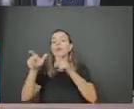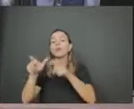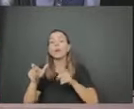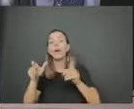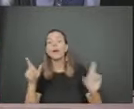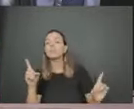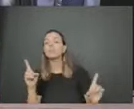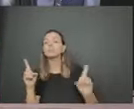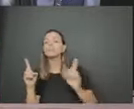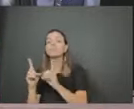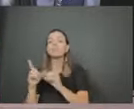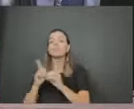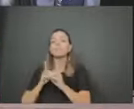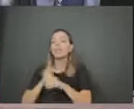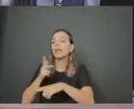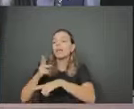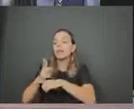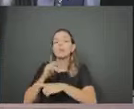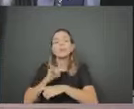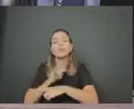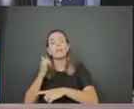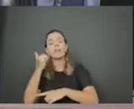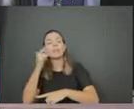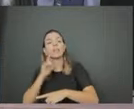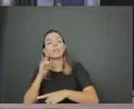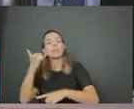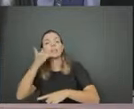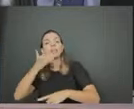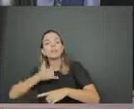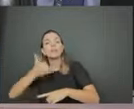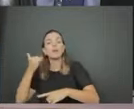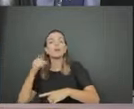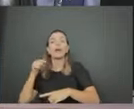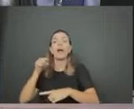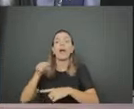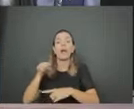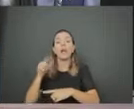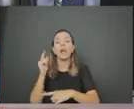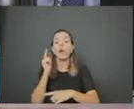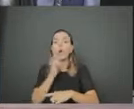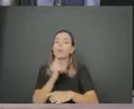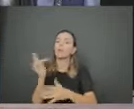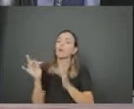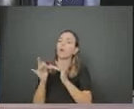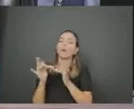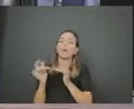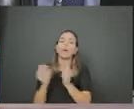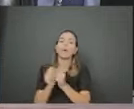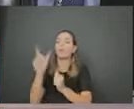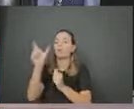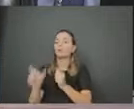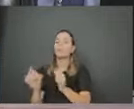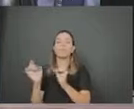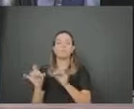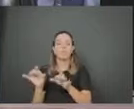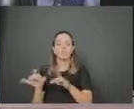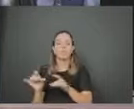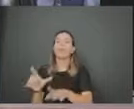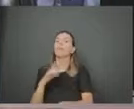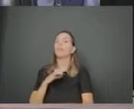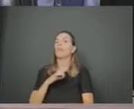um interfone, e ele faz a transação ali. Então, a gente está vendo essa questão, eu vi isso no interior, eu gostei bastante, né, é um modelo que o